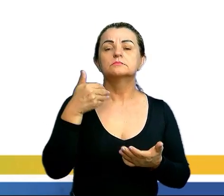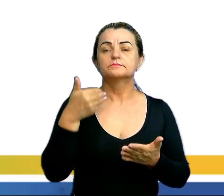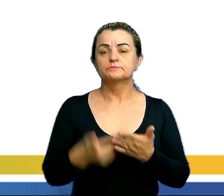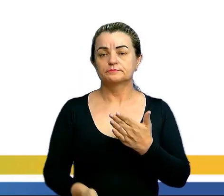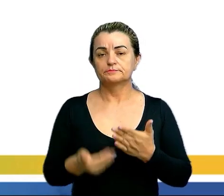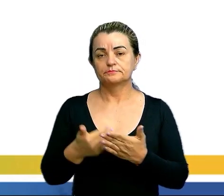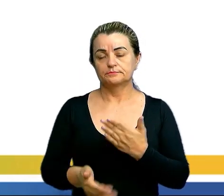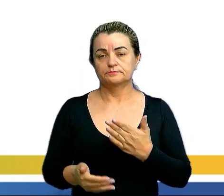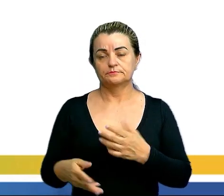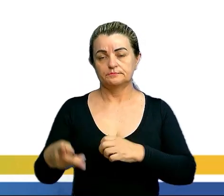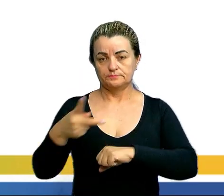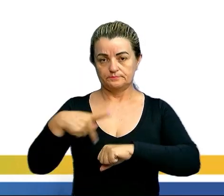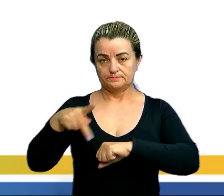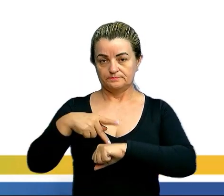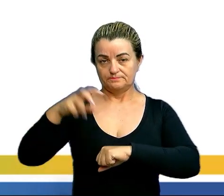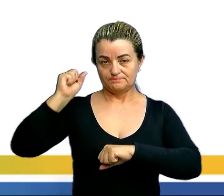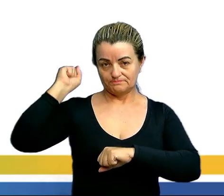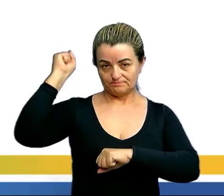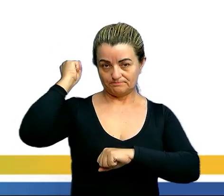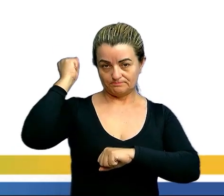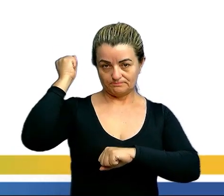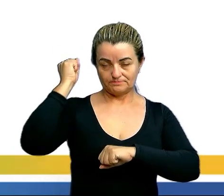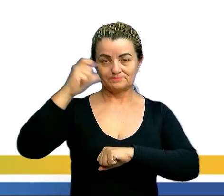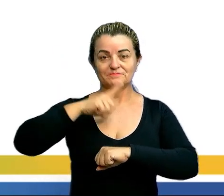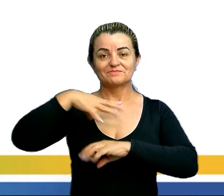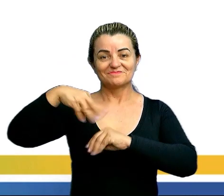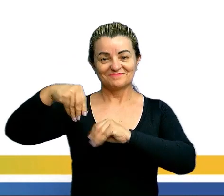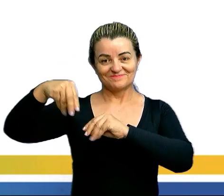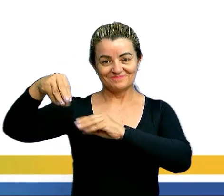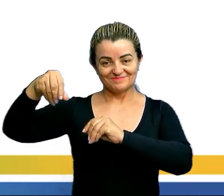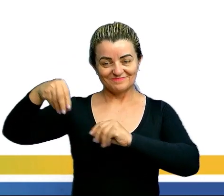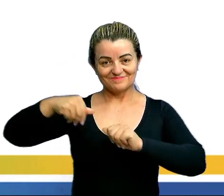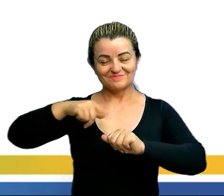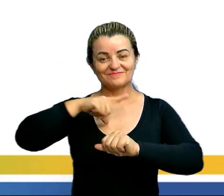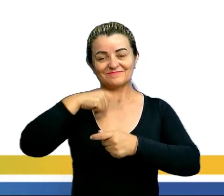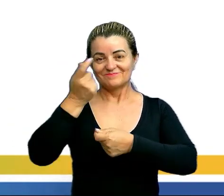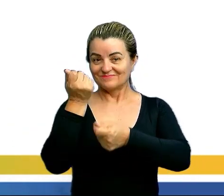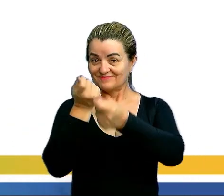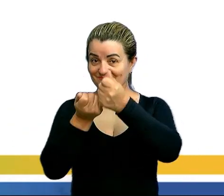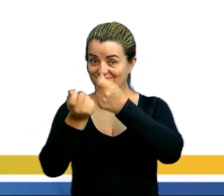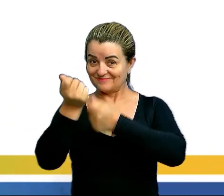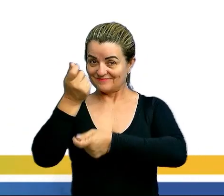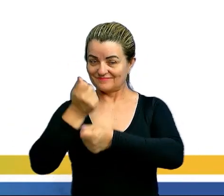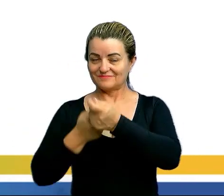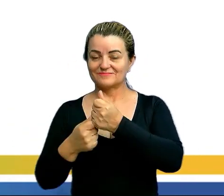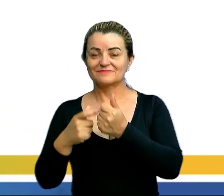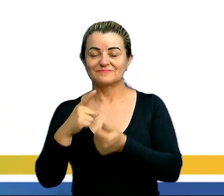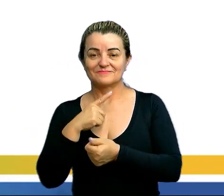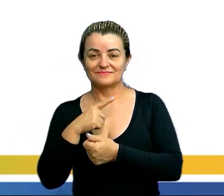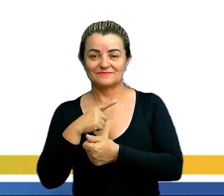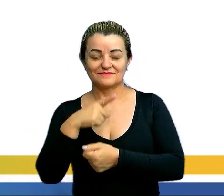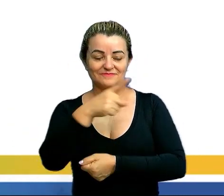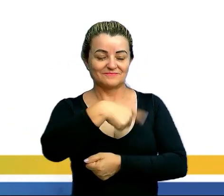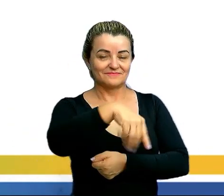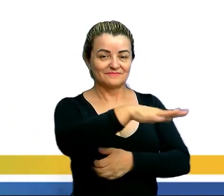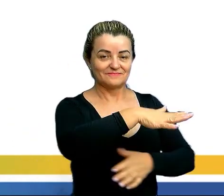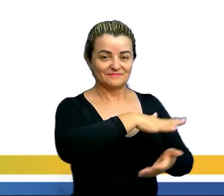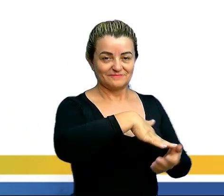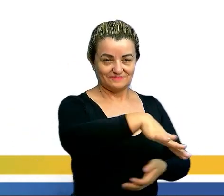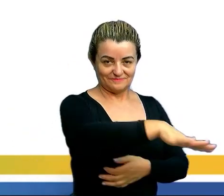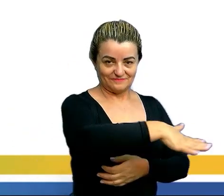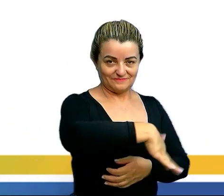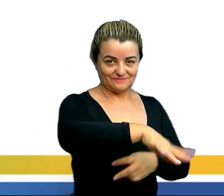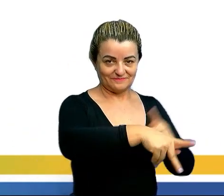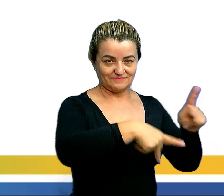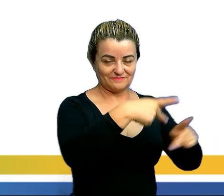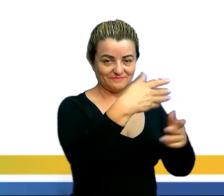países vencedores, né, ganharam territórios, indenizações para reconstruir seus países, e os países perdedores tiveram que